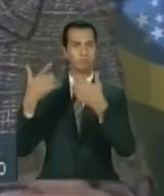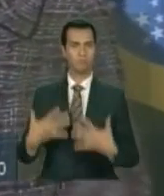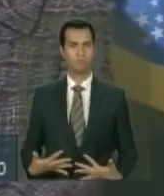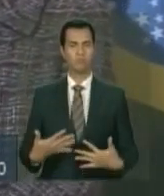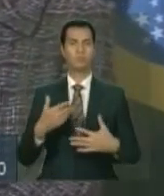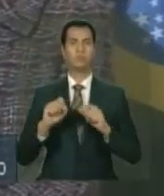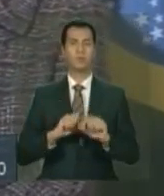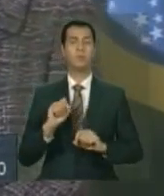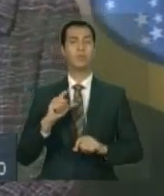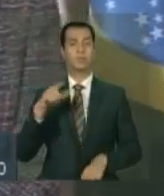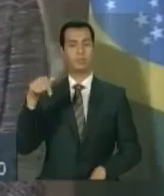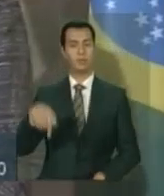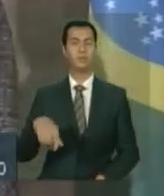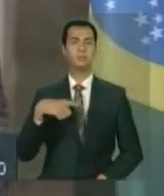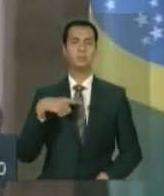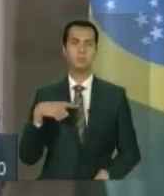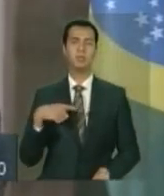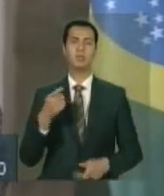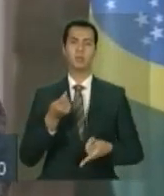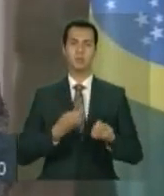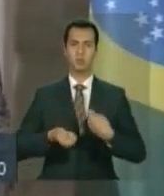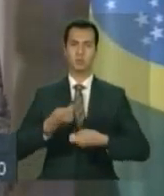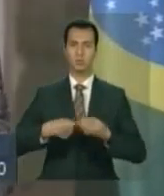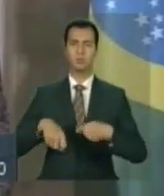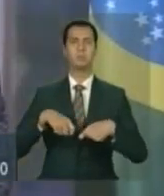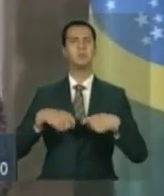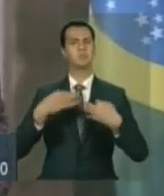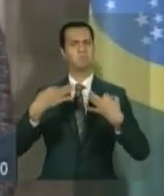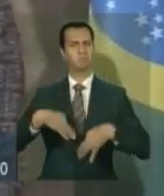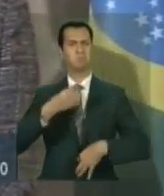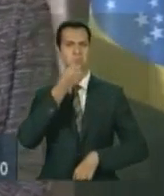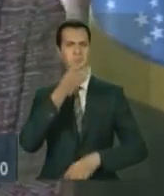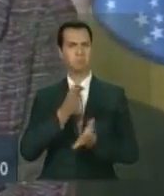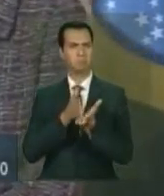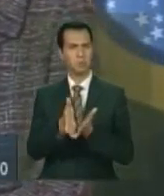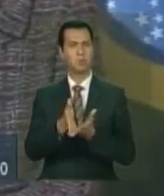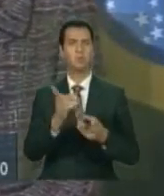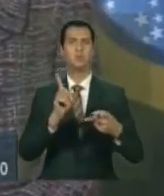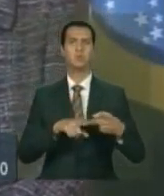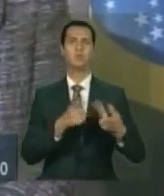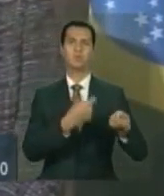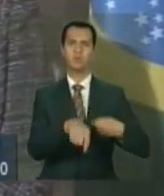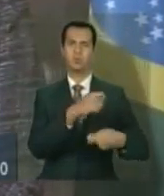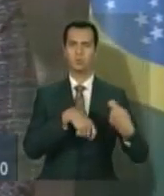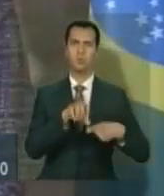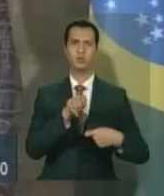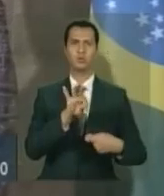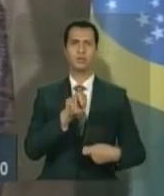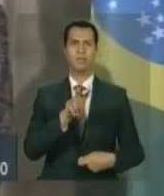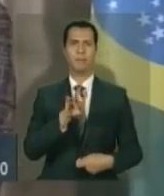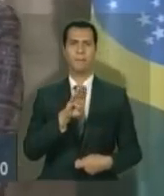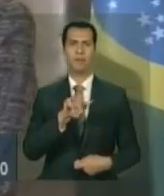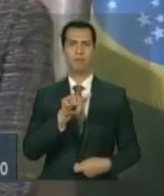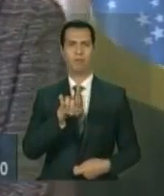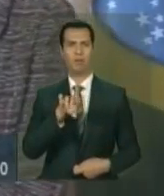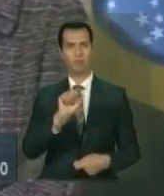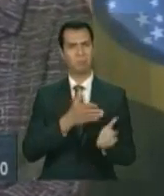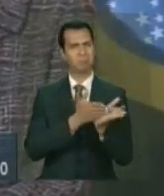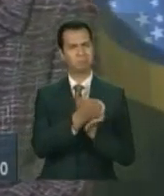tem uma situação de estabilidade e de sustentabilidade econômica bastante